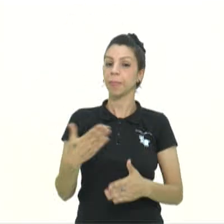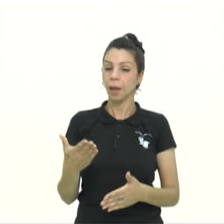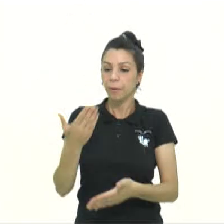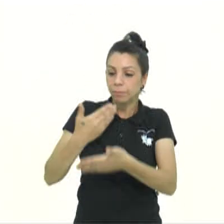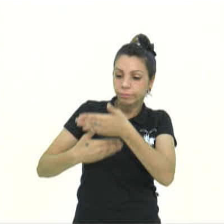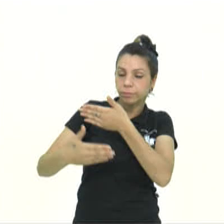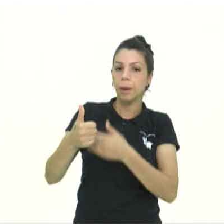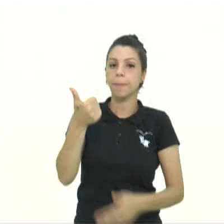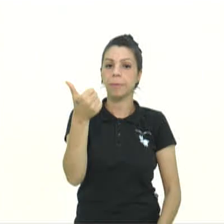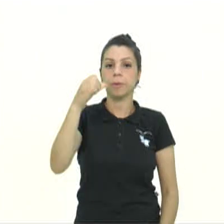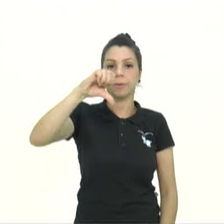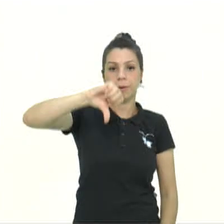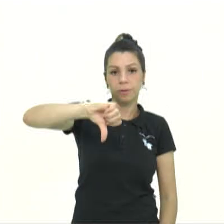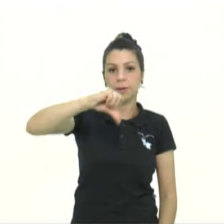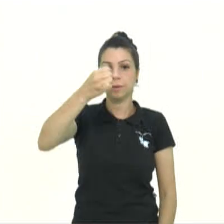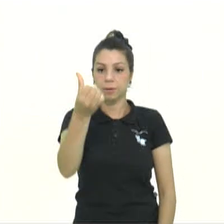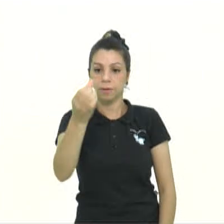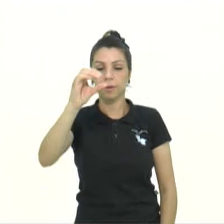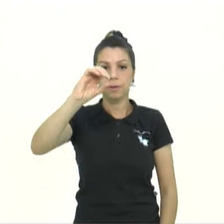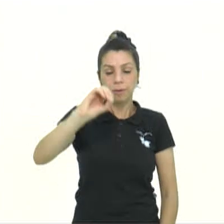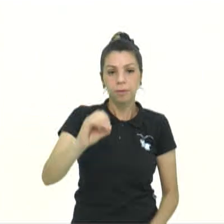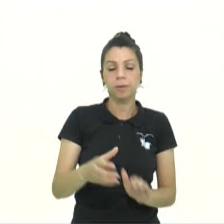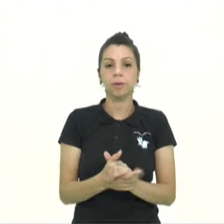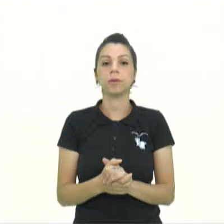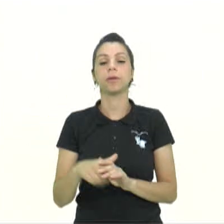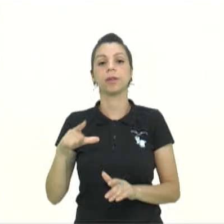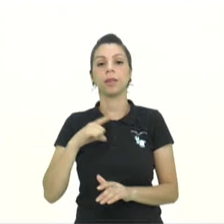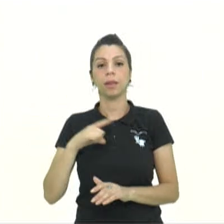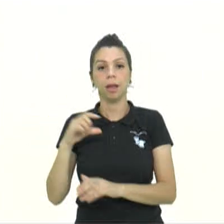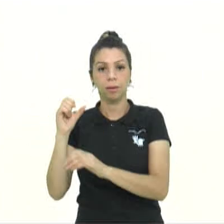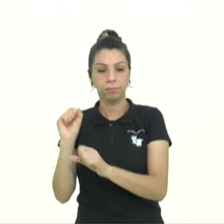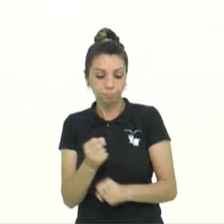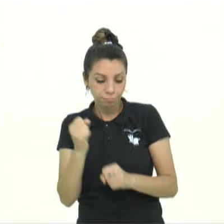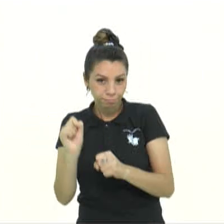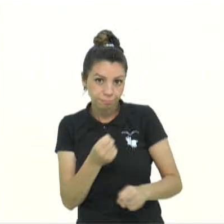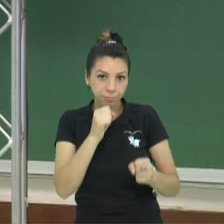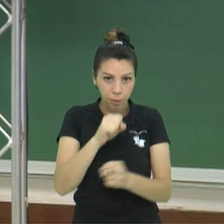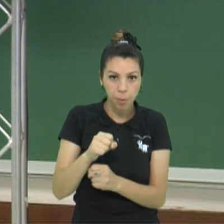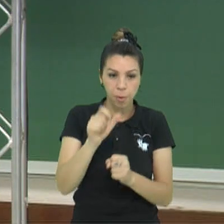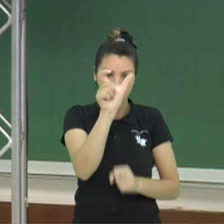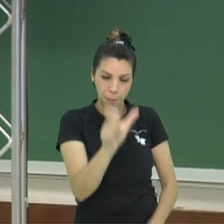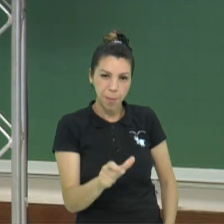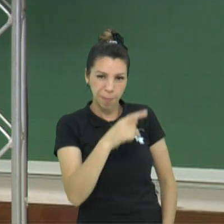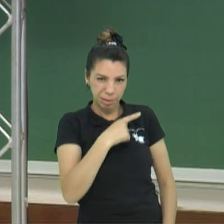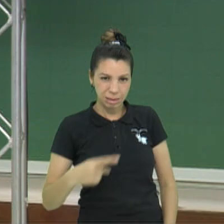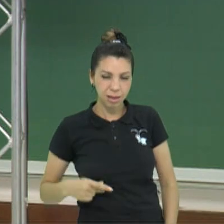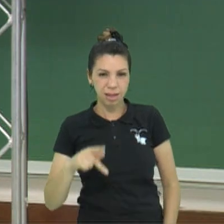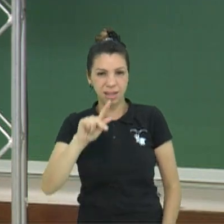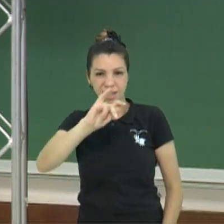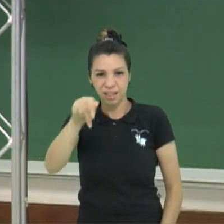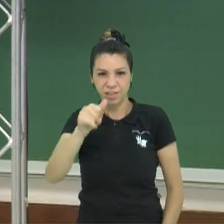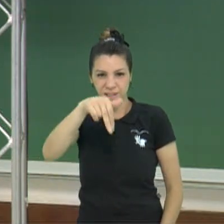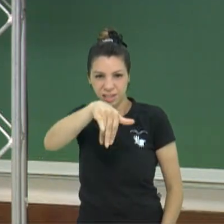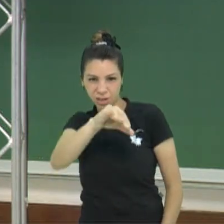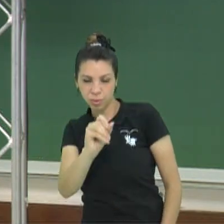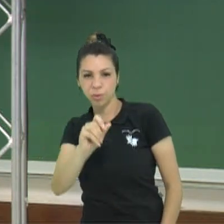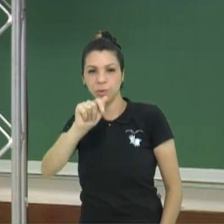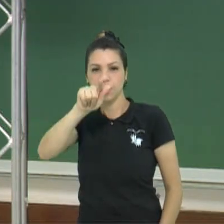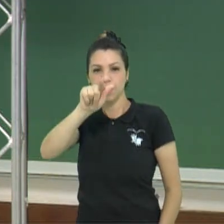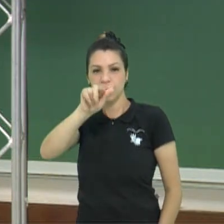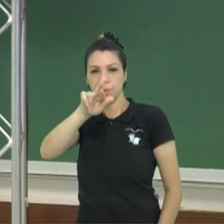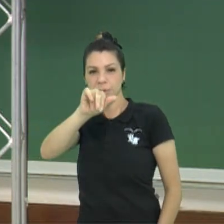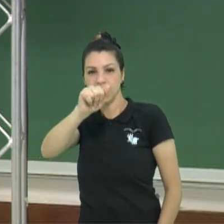de 1960, que elegeu Jânio Quadros. Desde Jânio Quadros, a população não escolhia